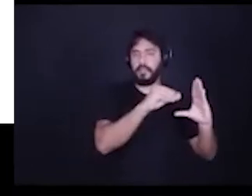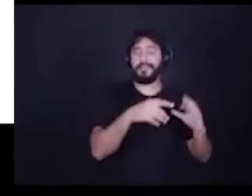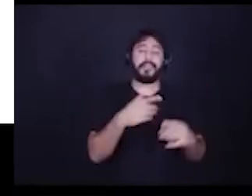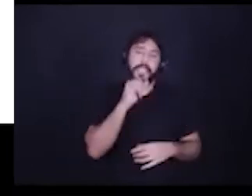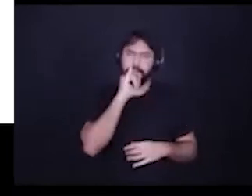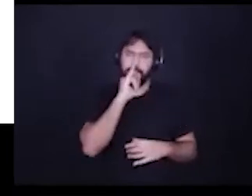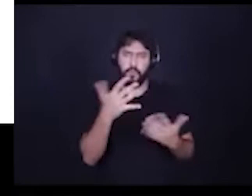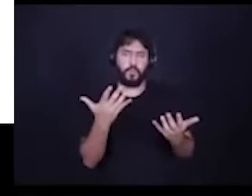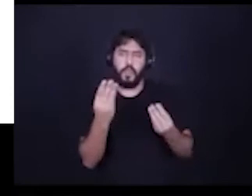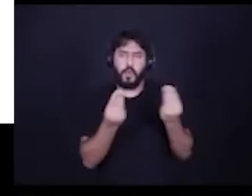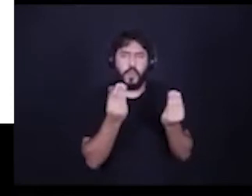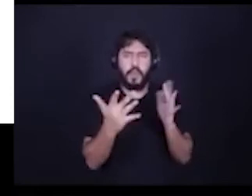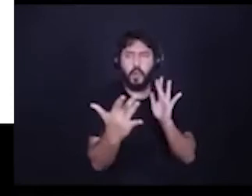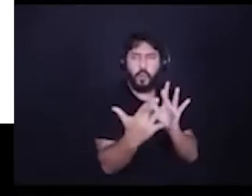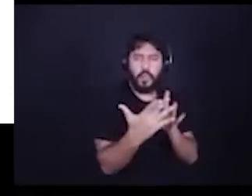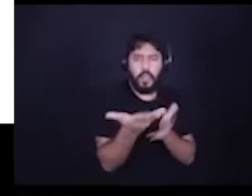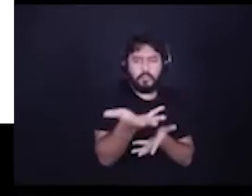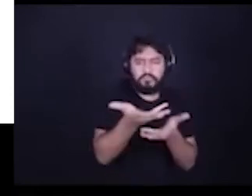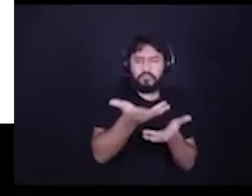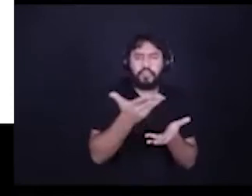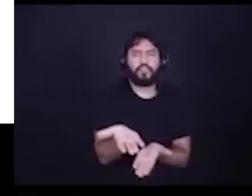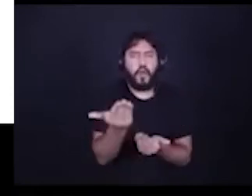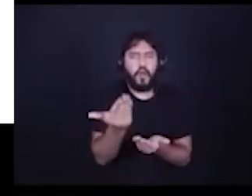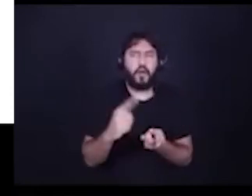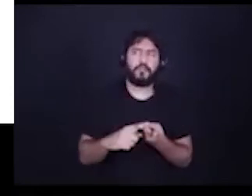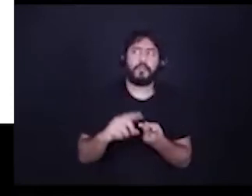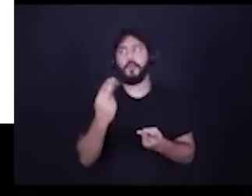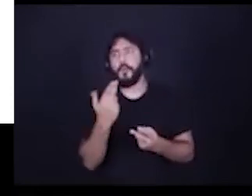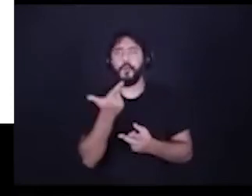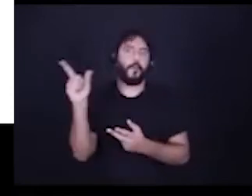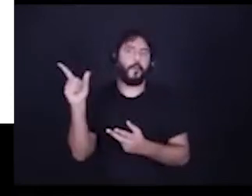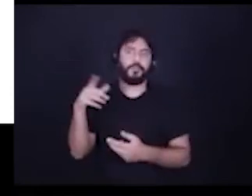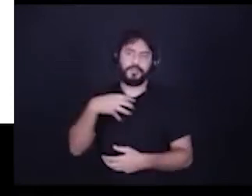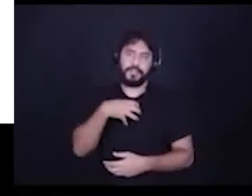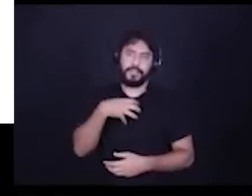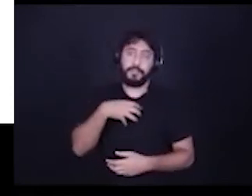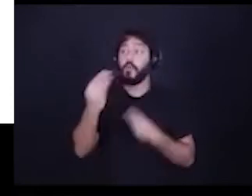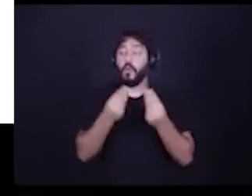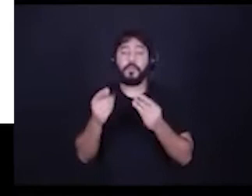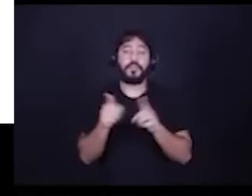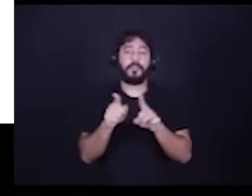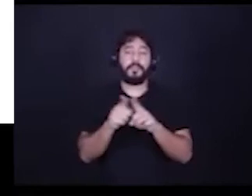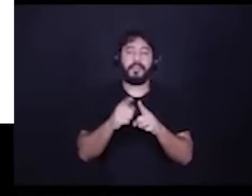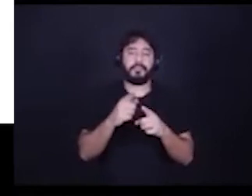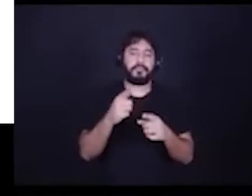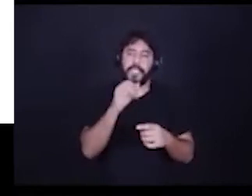jovens, como é que eu podia incorporar comunicações, desenhos tipográficos que estavam, né, falando muito do